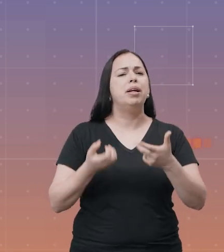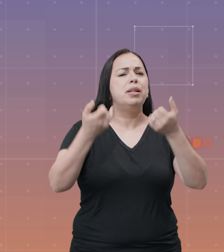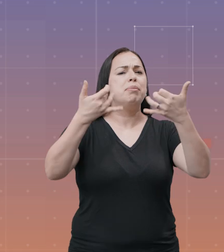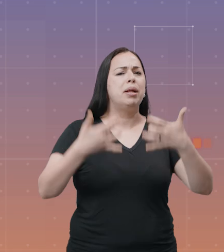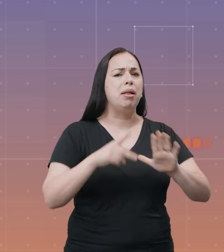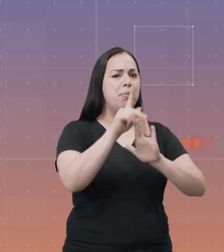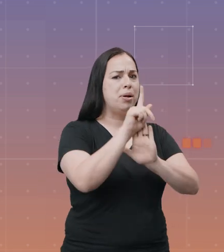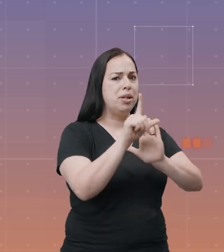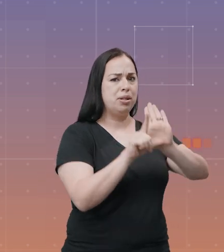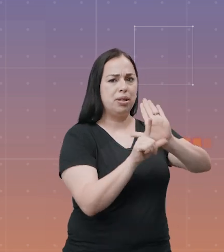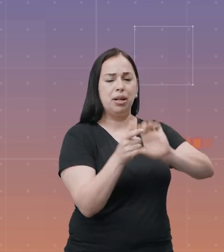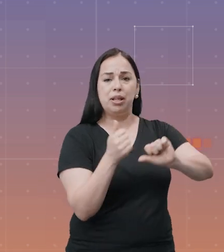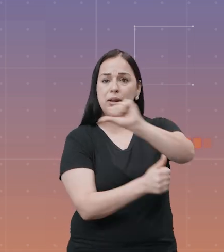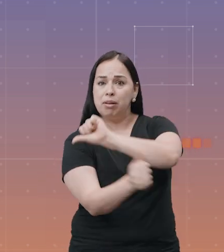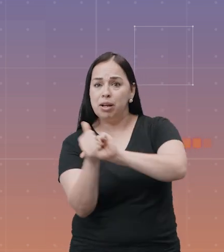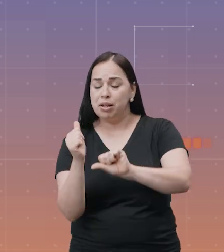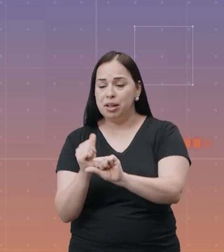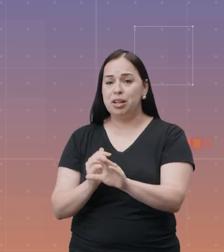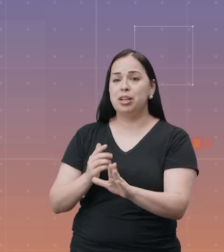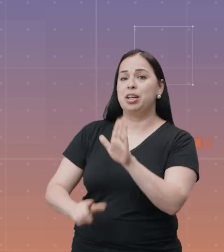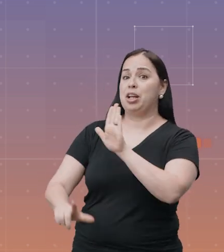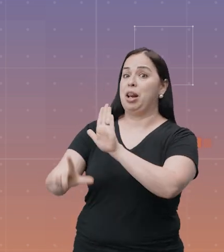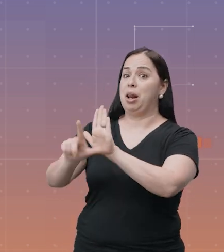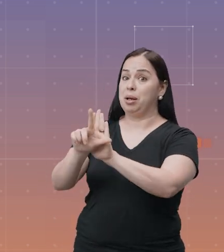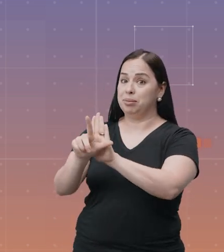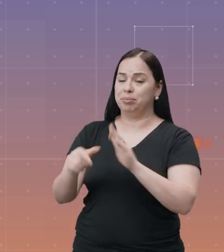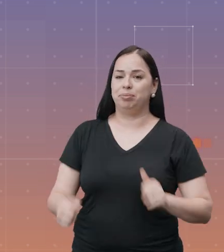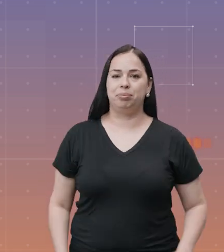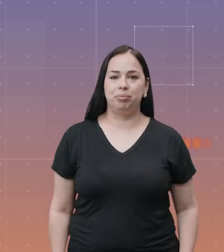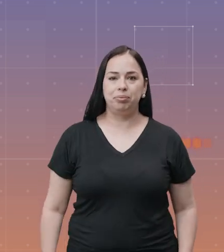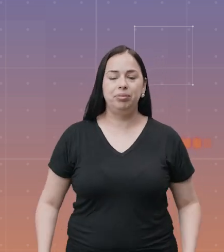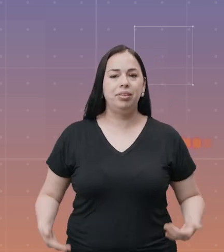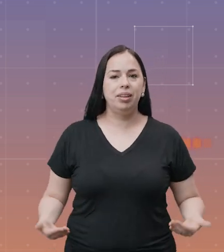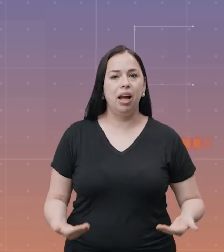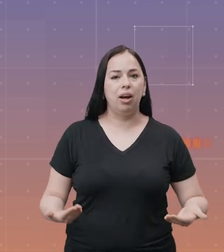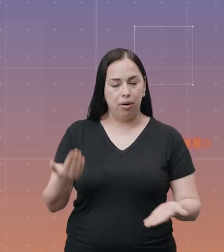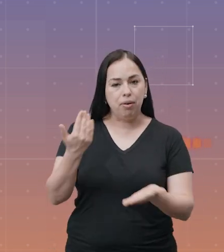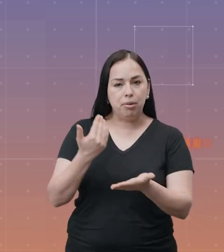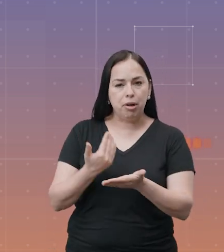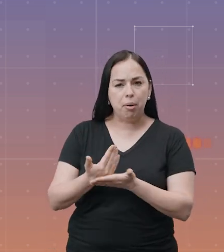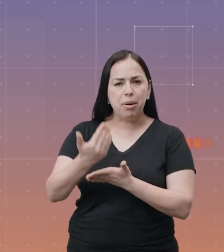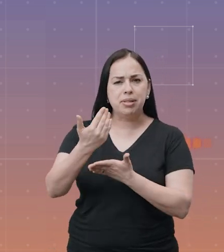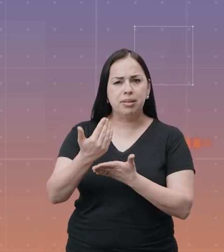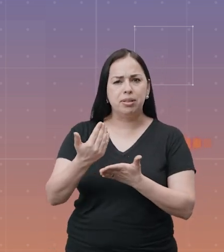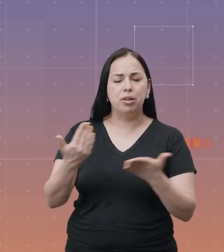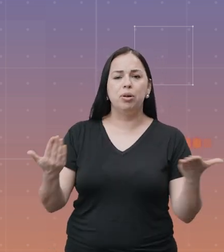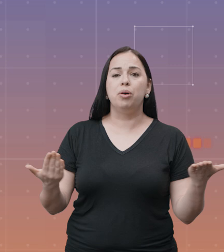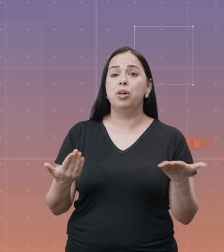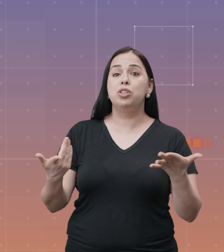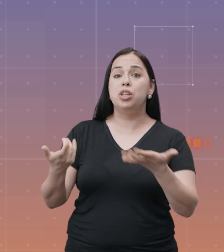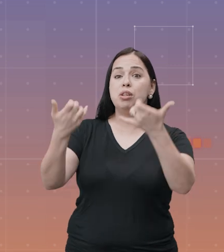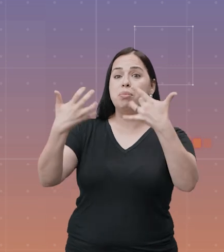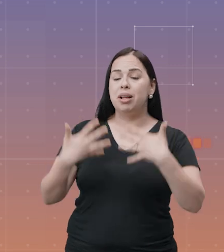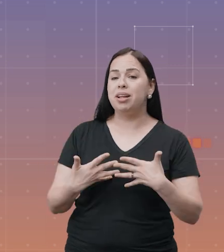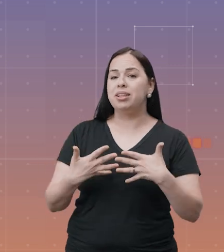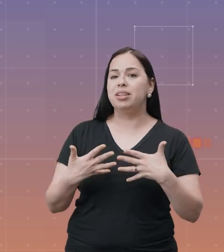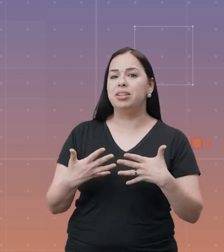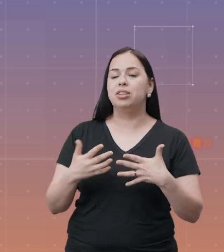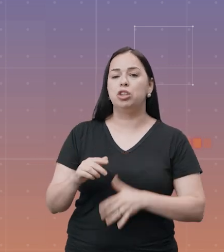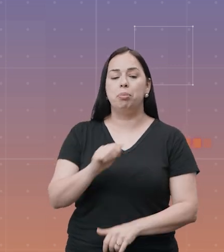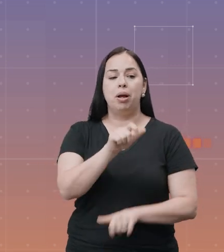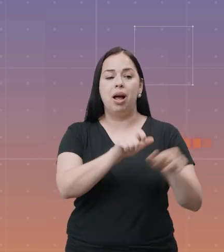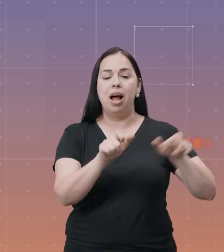principais projetos de leis aprovados pelos vereadores. E vamos começar a retrospectiva de hoje falando